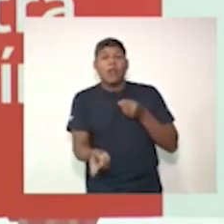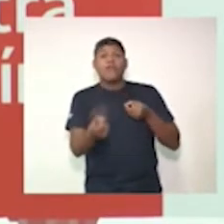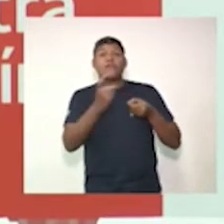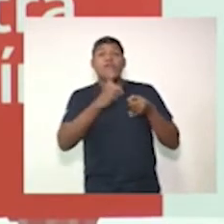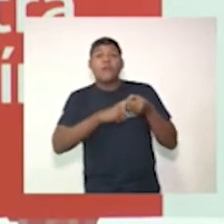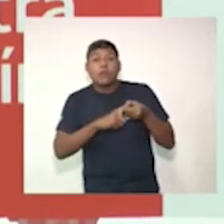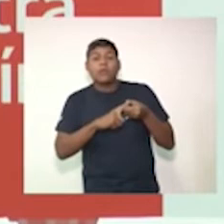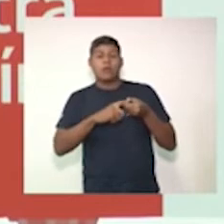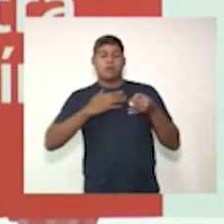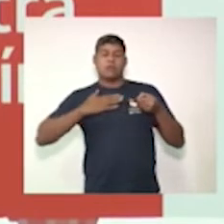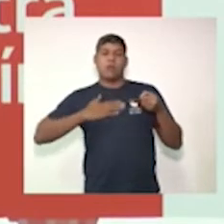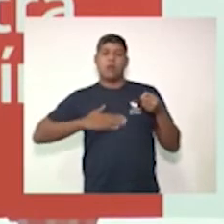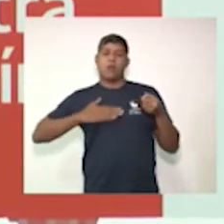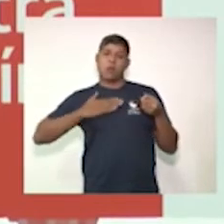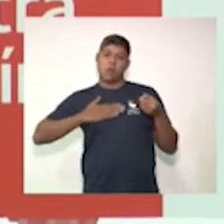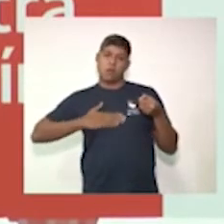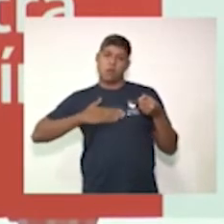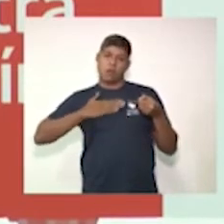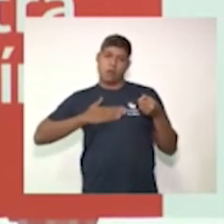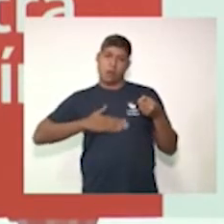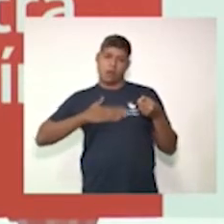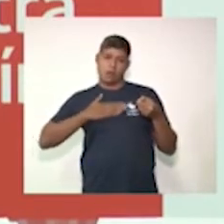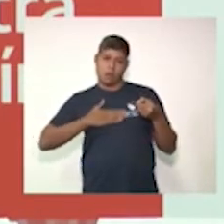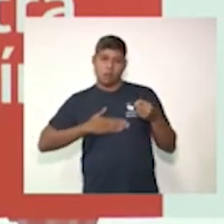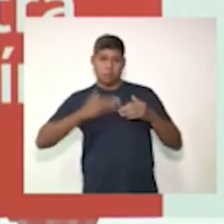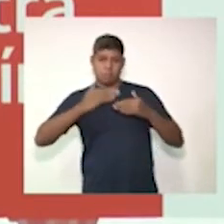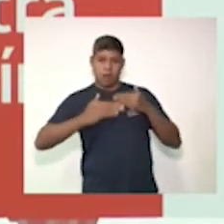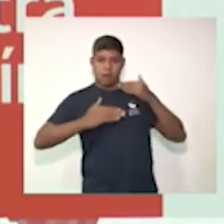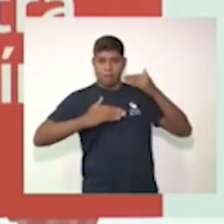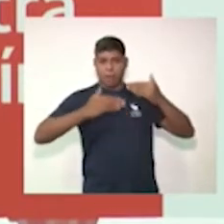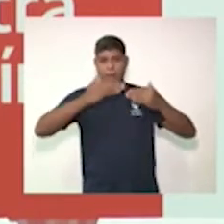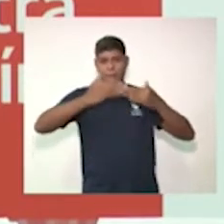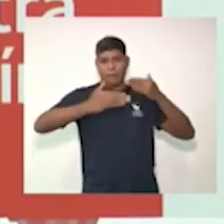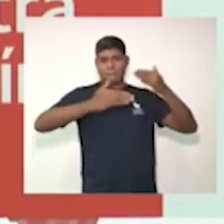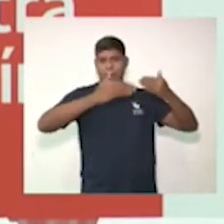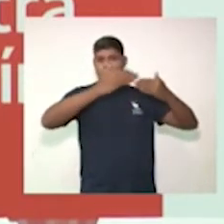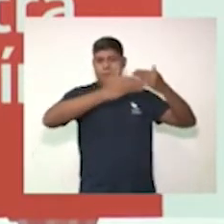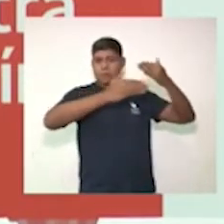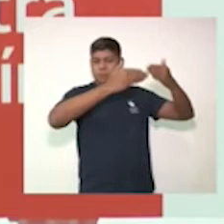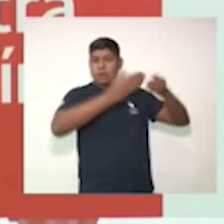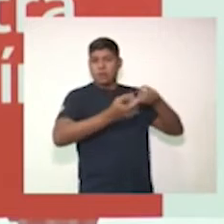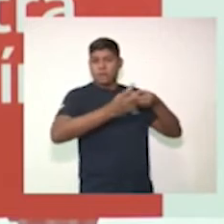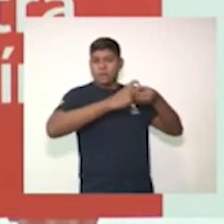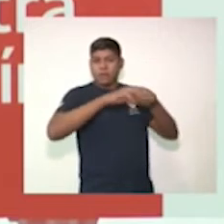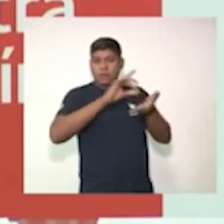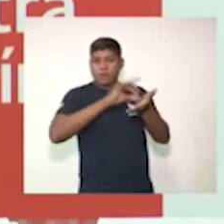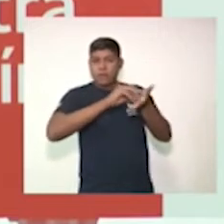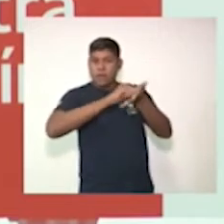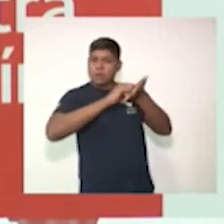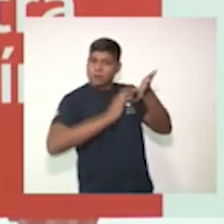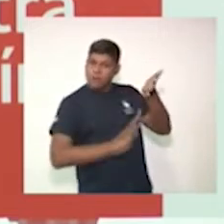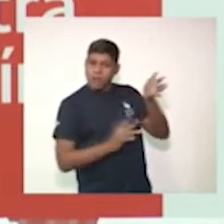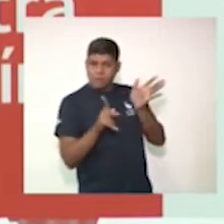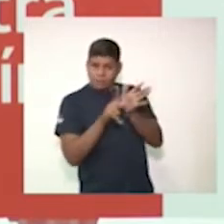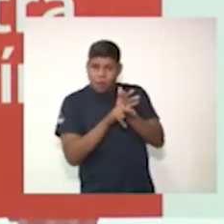retomada tranquila, numa retomada gradual, para que a gente possa retomar a atividade